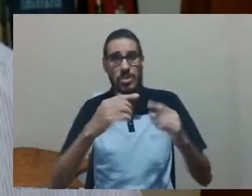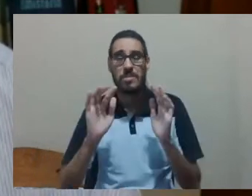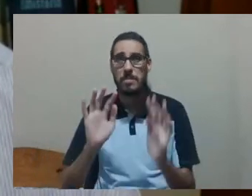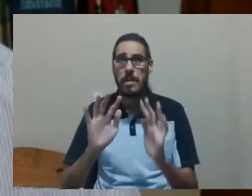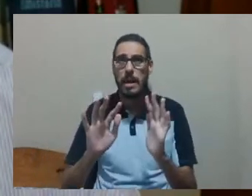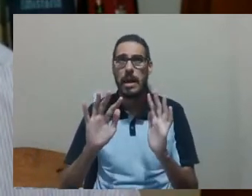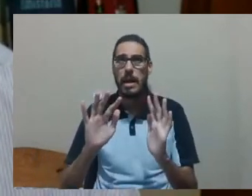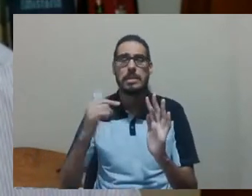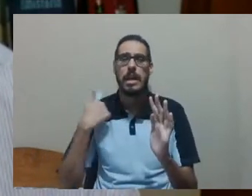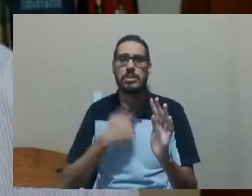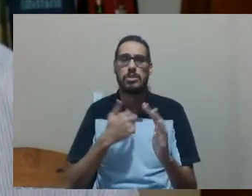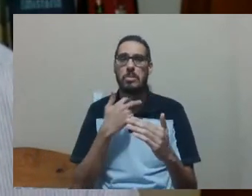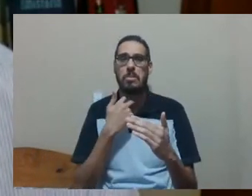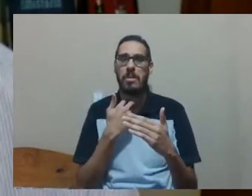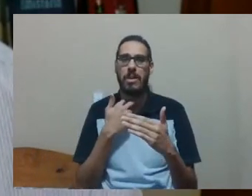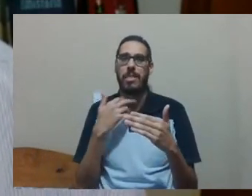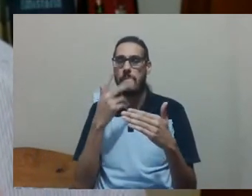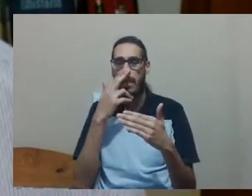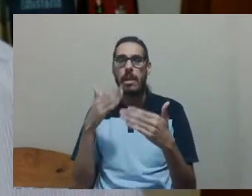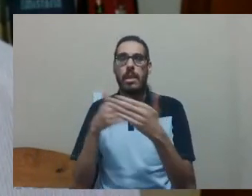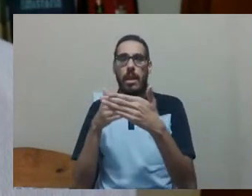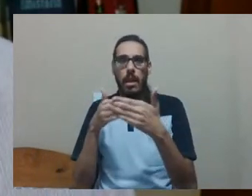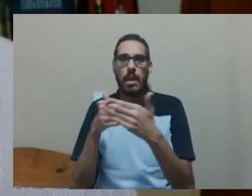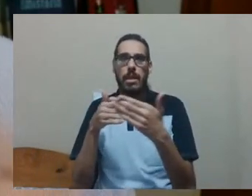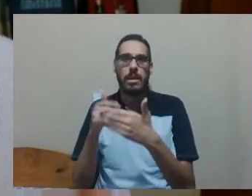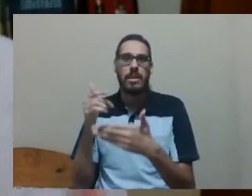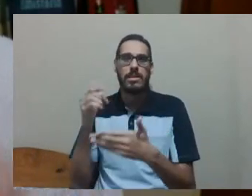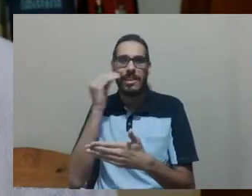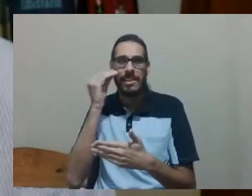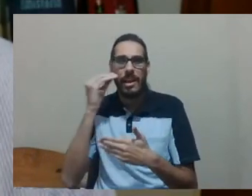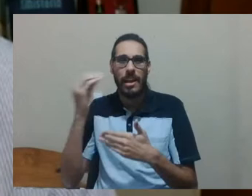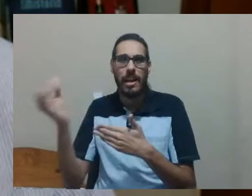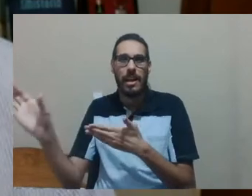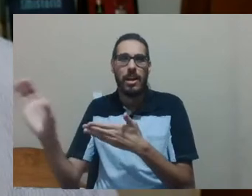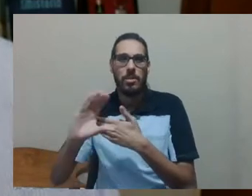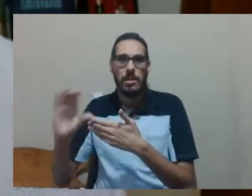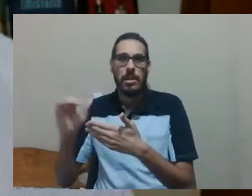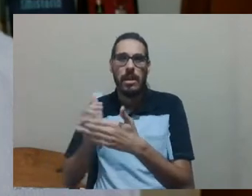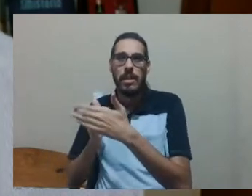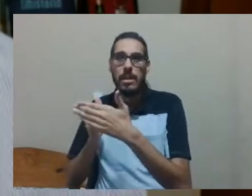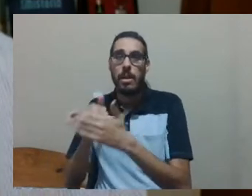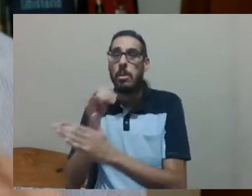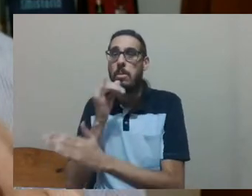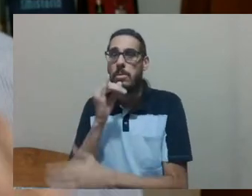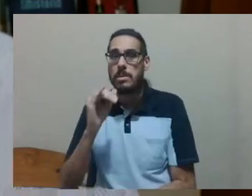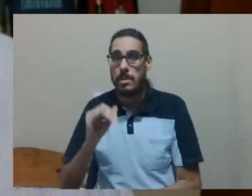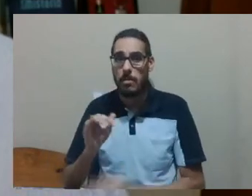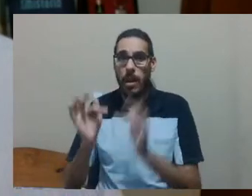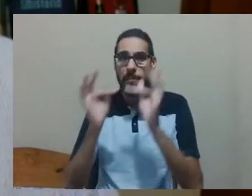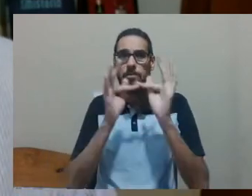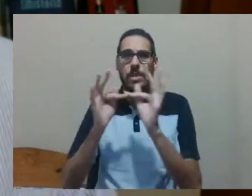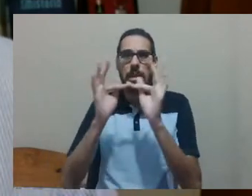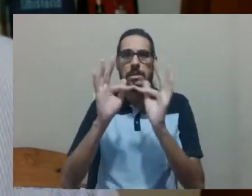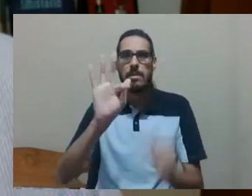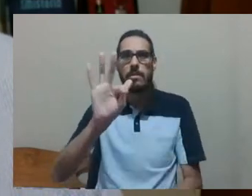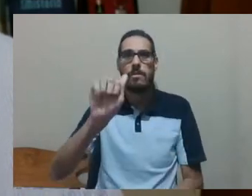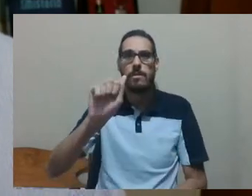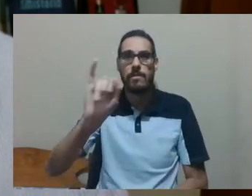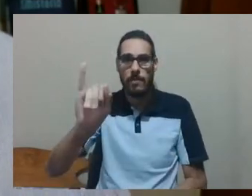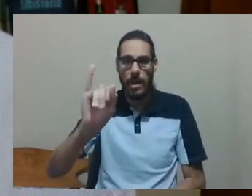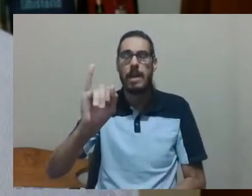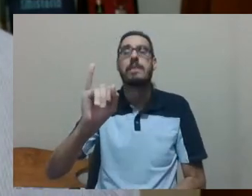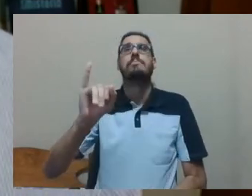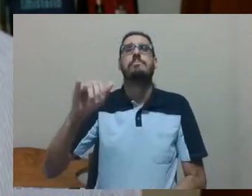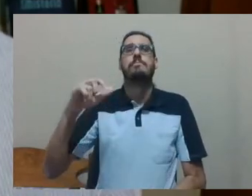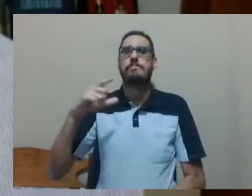para conseguir captar esses recursos. Por exemplo, a nossa fundação, a FAI, que perdeu muito da sua eficiência. A FAI